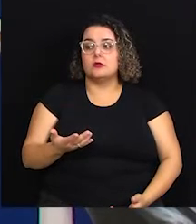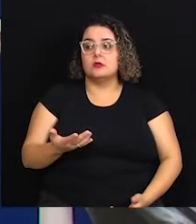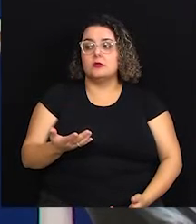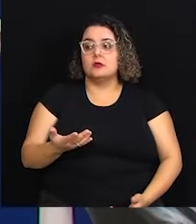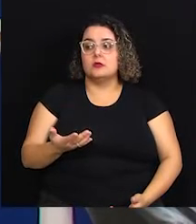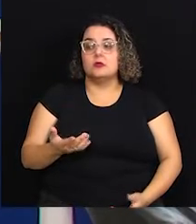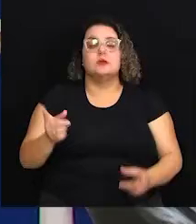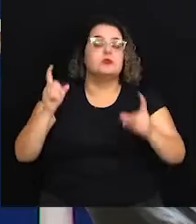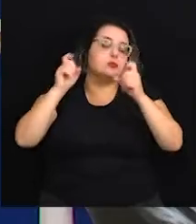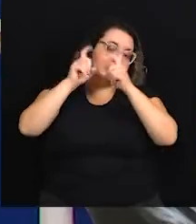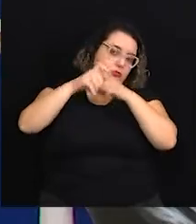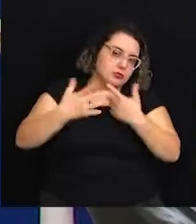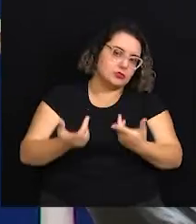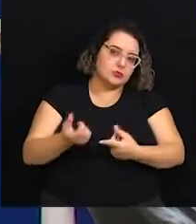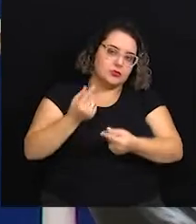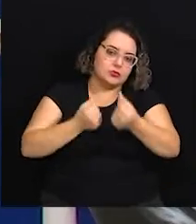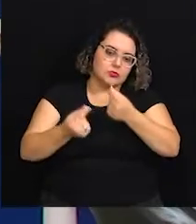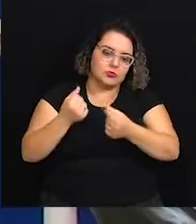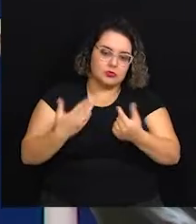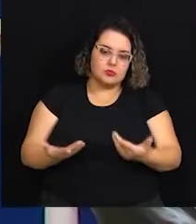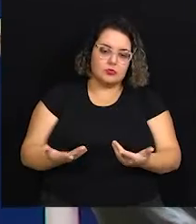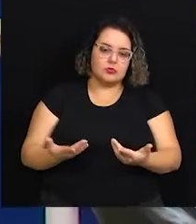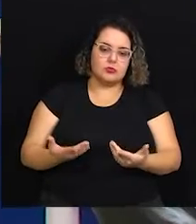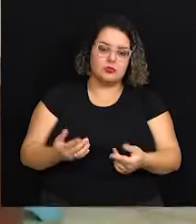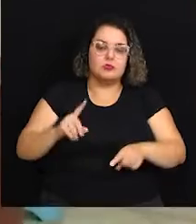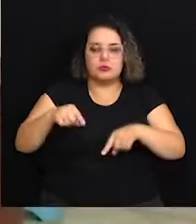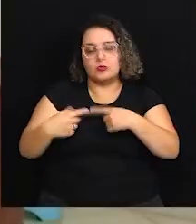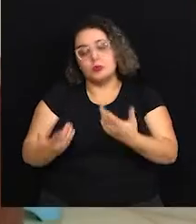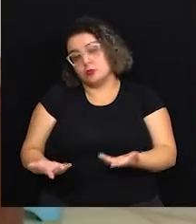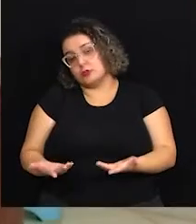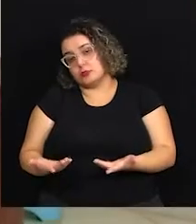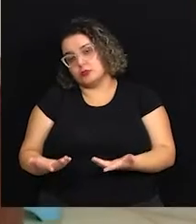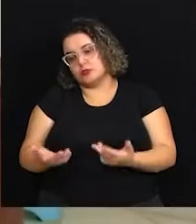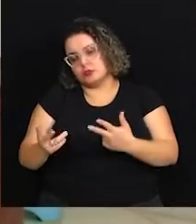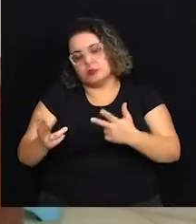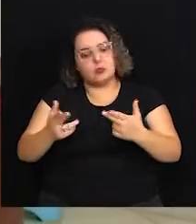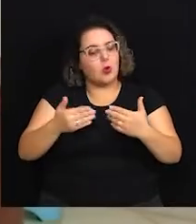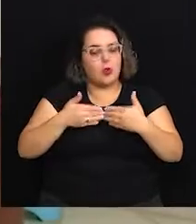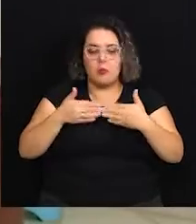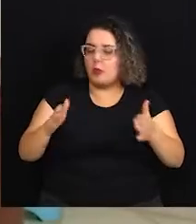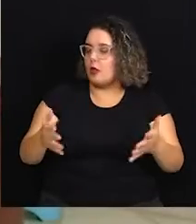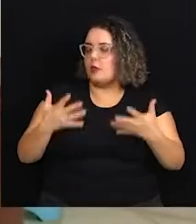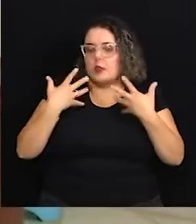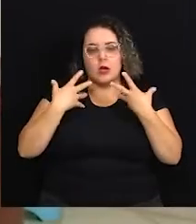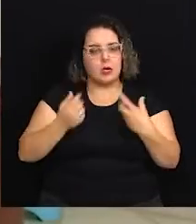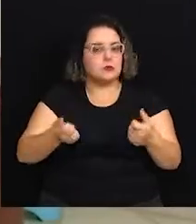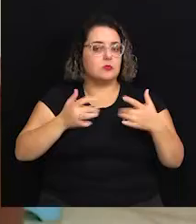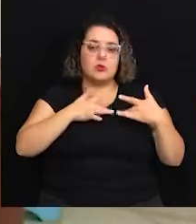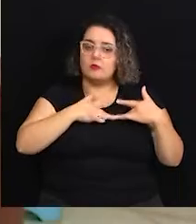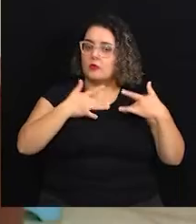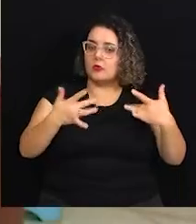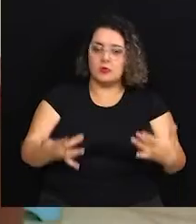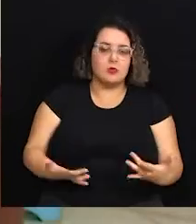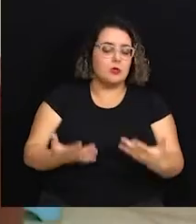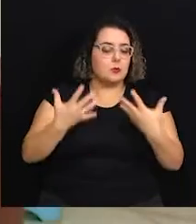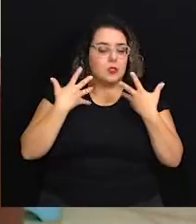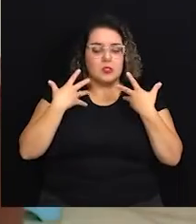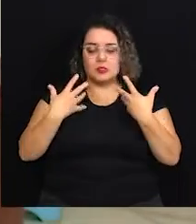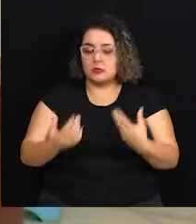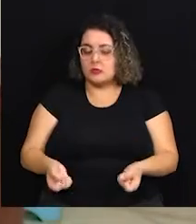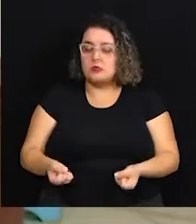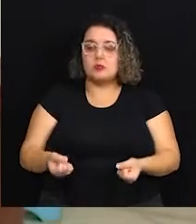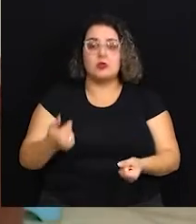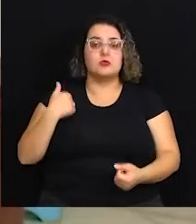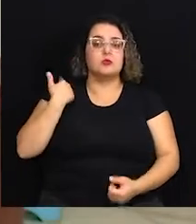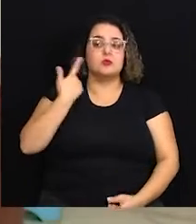as nossas dificuldades financeiras como os outros. Então, assim, a gente está sempre aberta para receber voluntários, para receber...